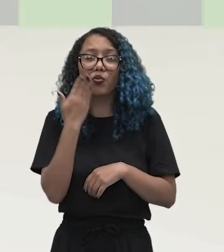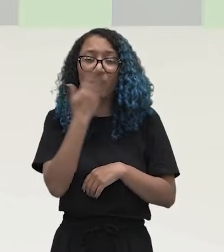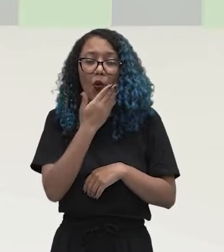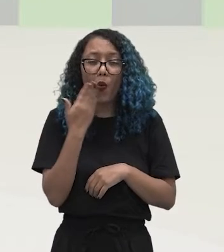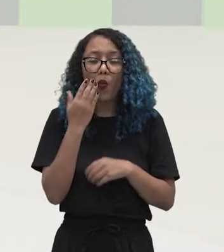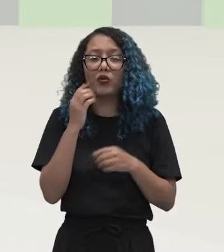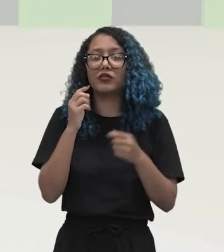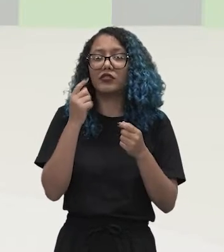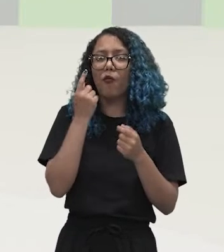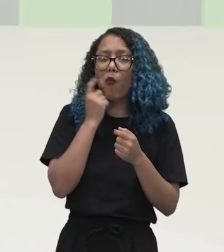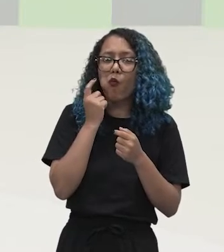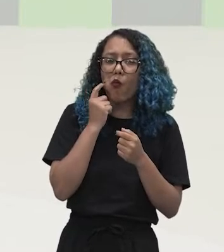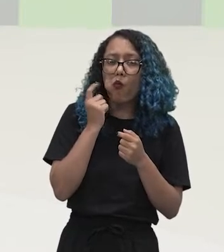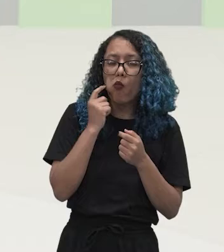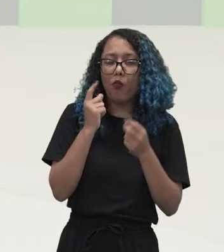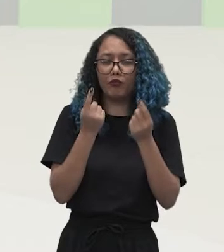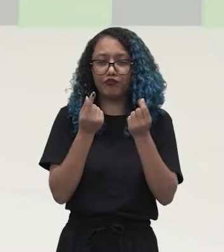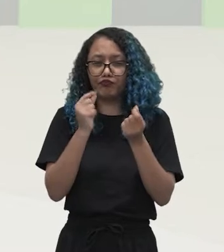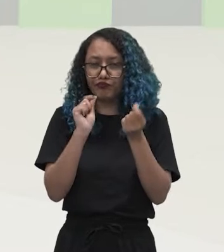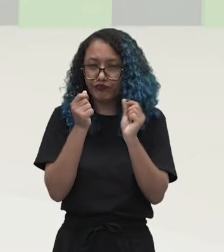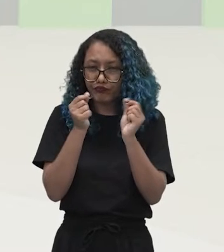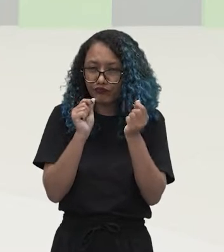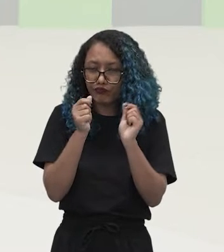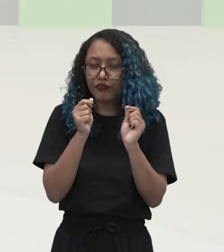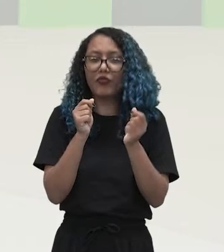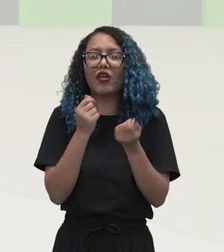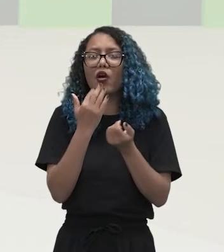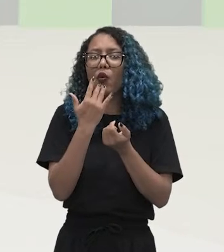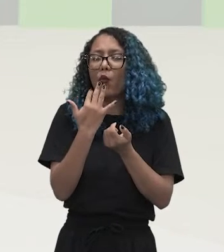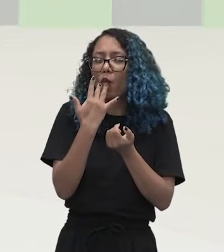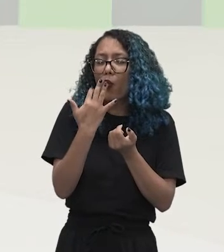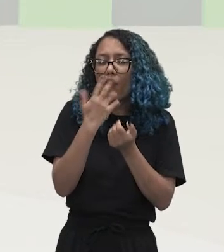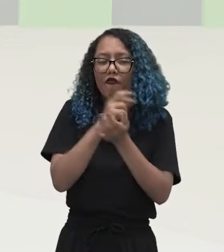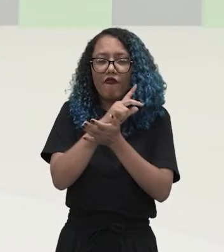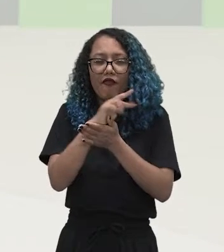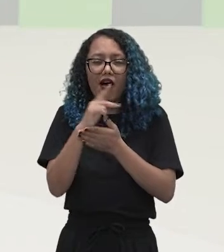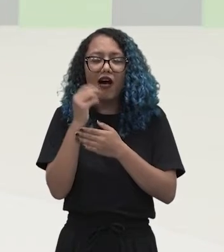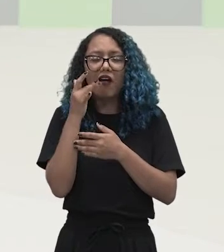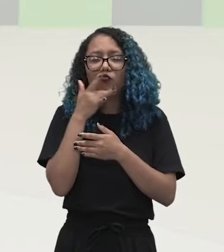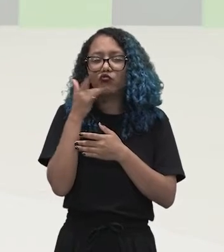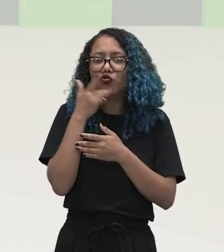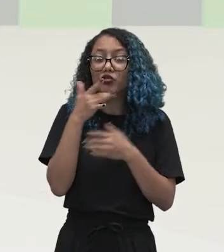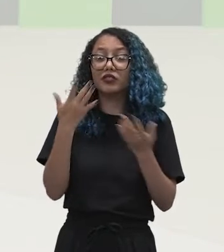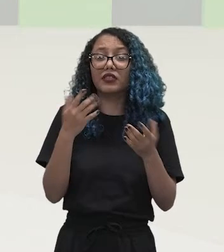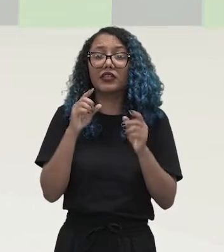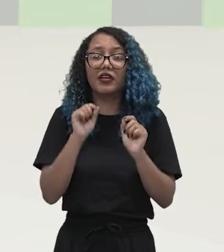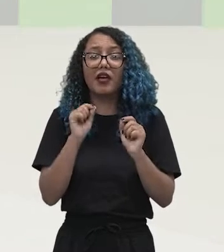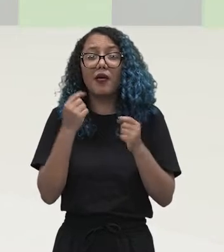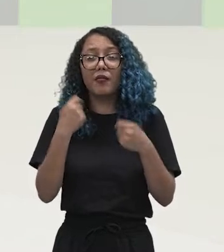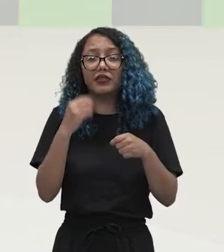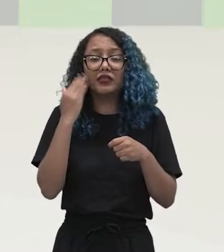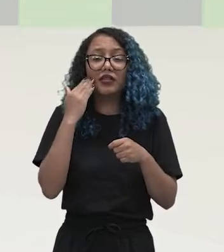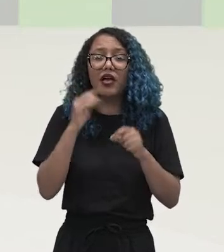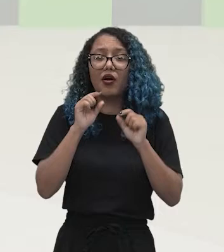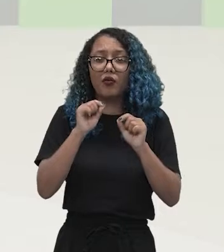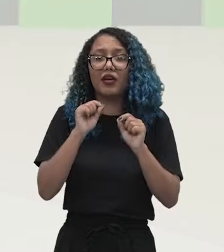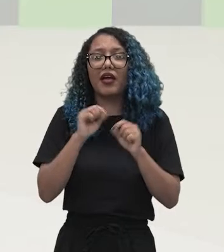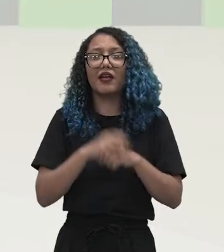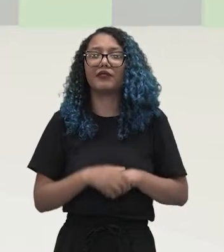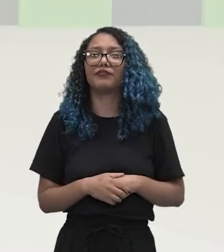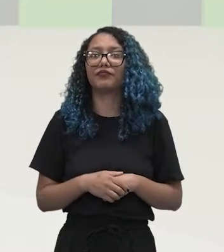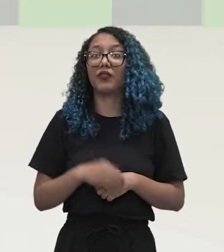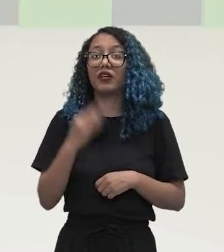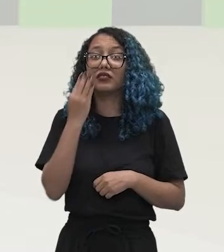bombons, tudo muito colorido, né, saboroso. E aí a gente vai entender que eles são aromatizados artificialmente.